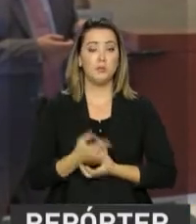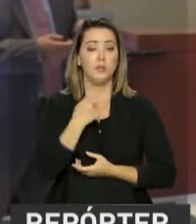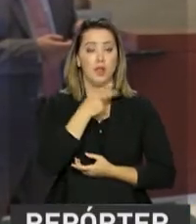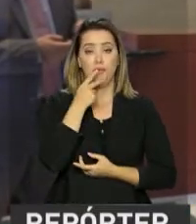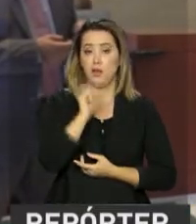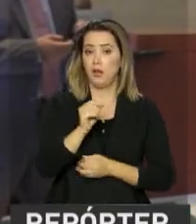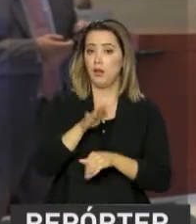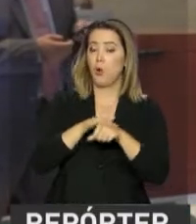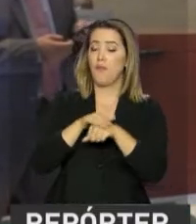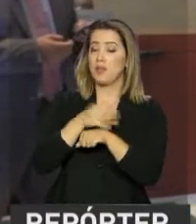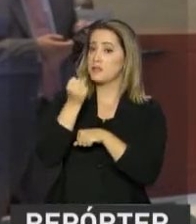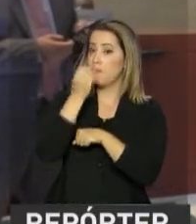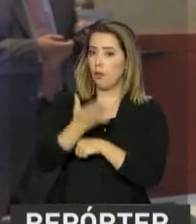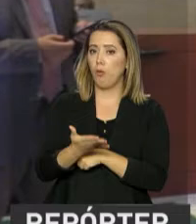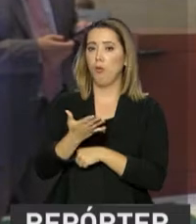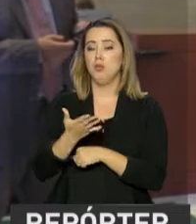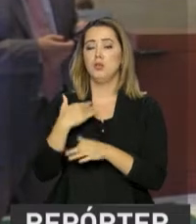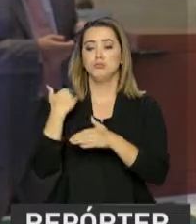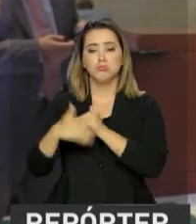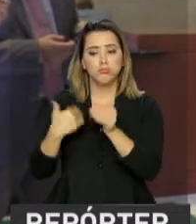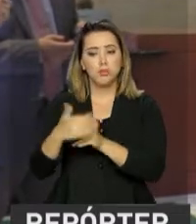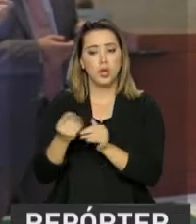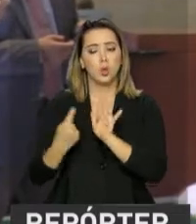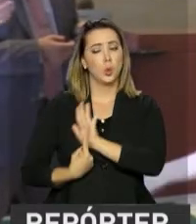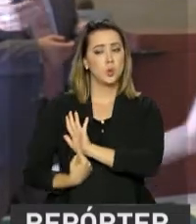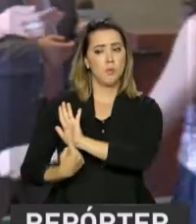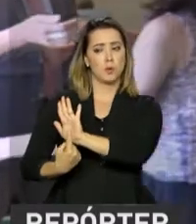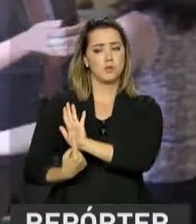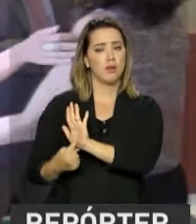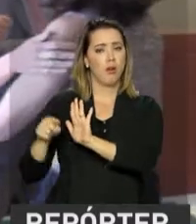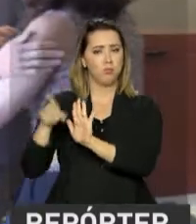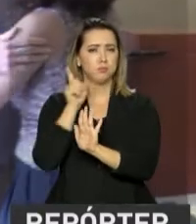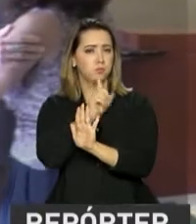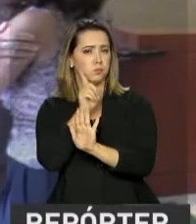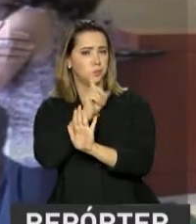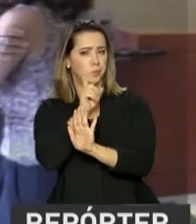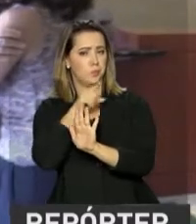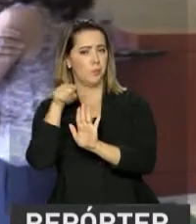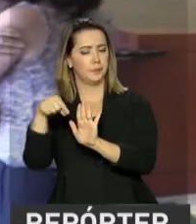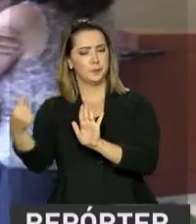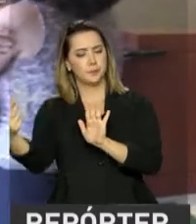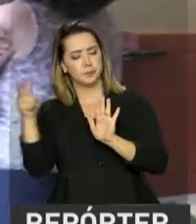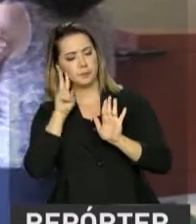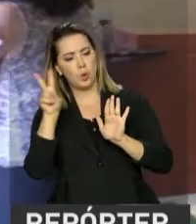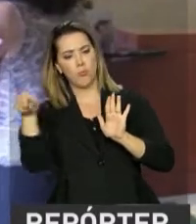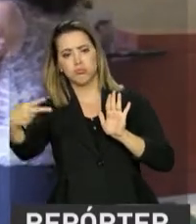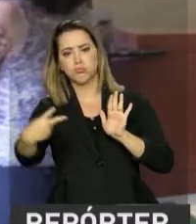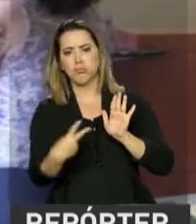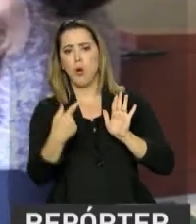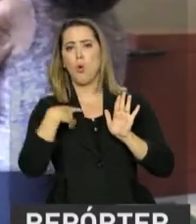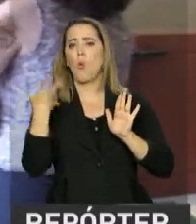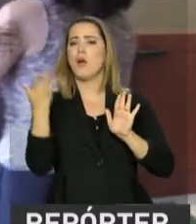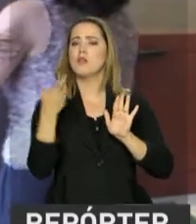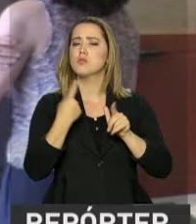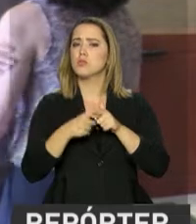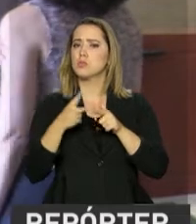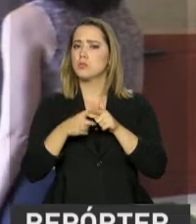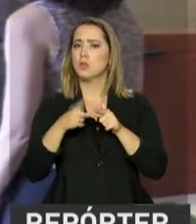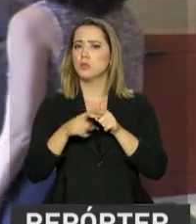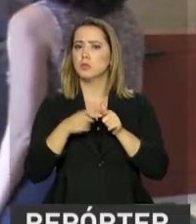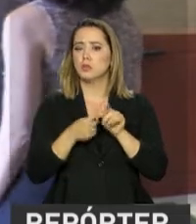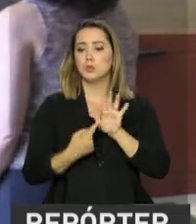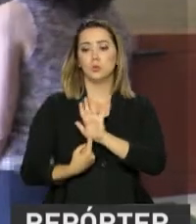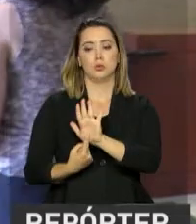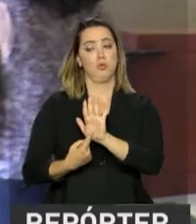tivemos a oportunidade de demonstrar anos problemas que foram detectados aqui alguns são